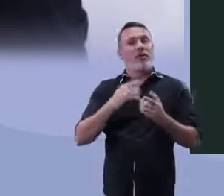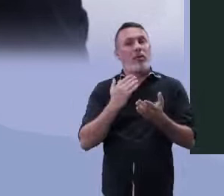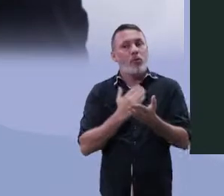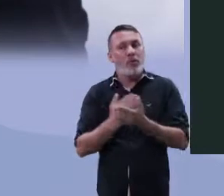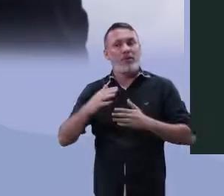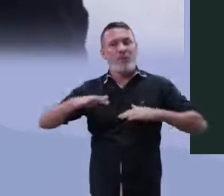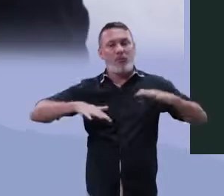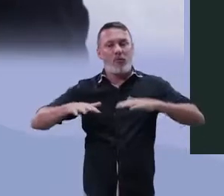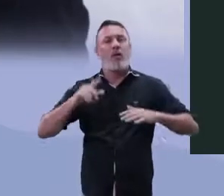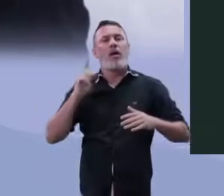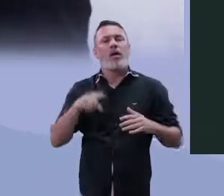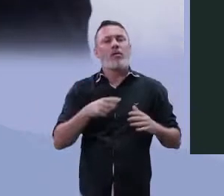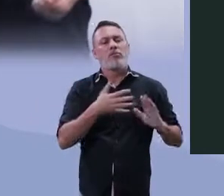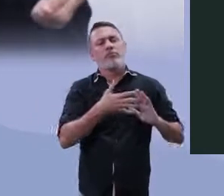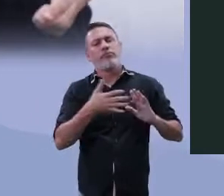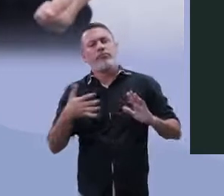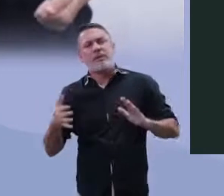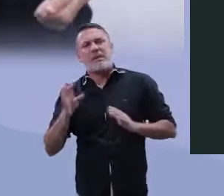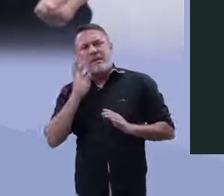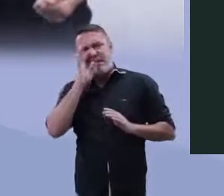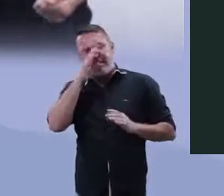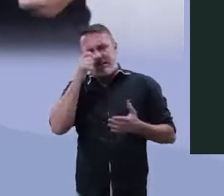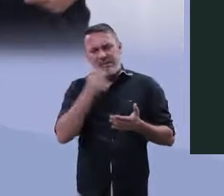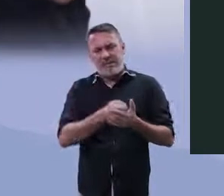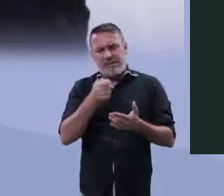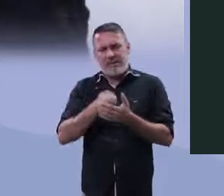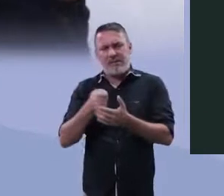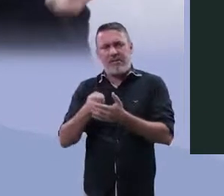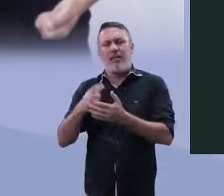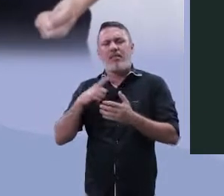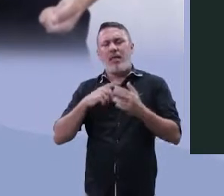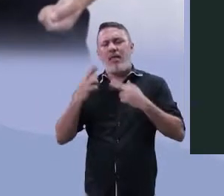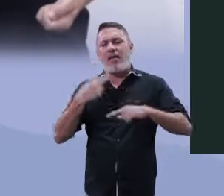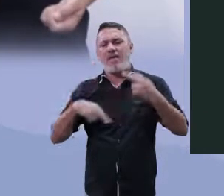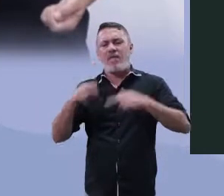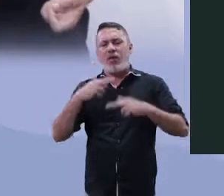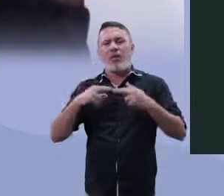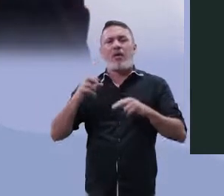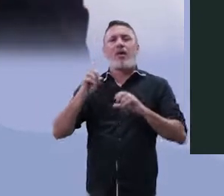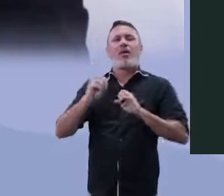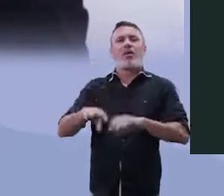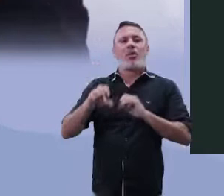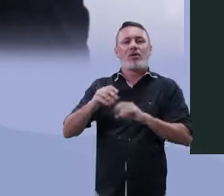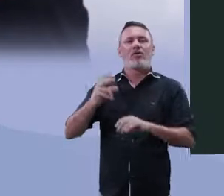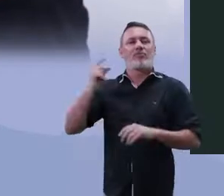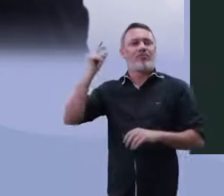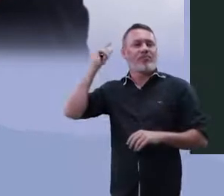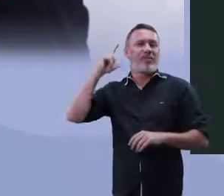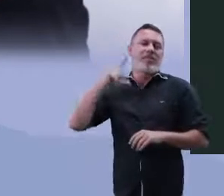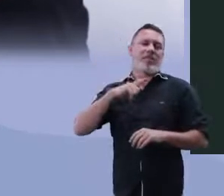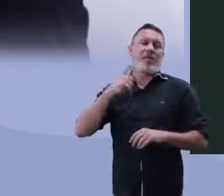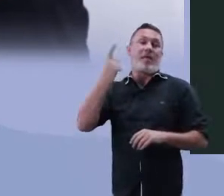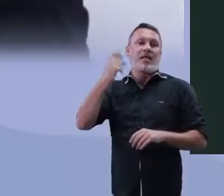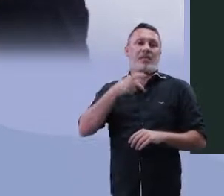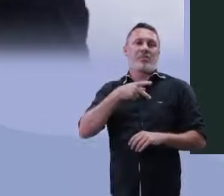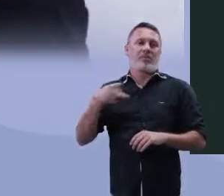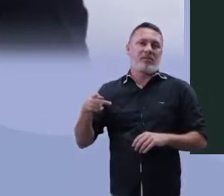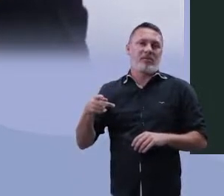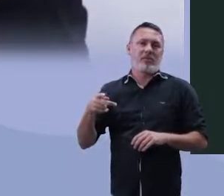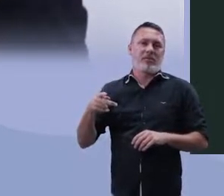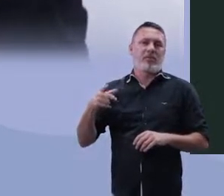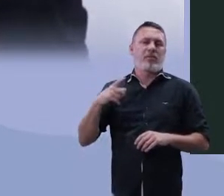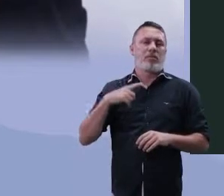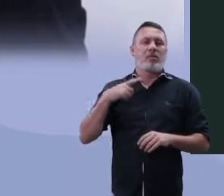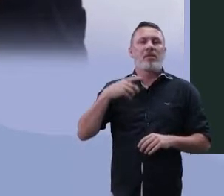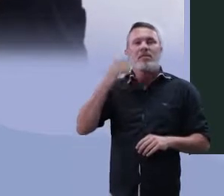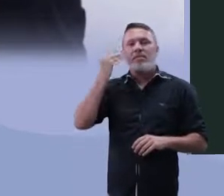diga-se de passagem, com uma resistência às reformas educacionais do Sebastião Pinheira, né?